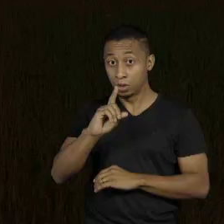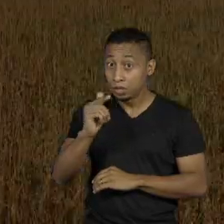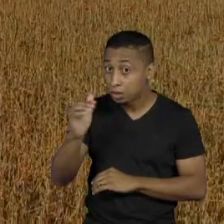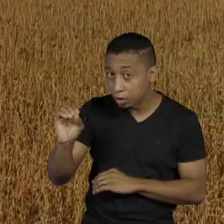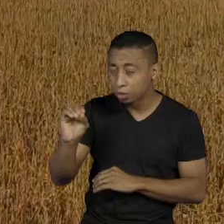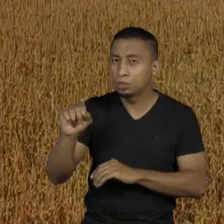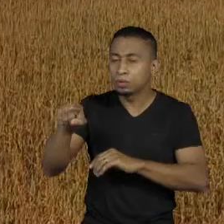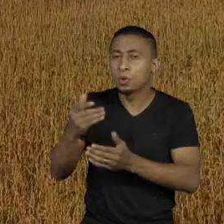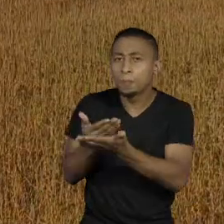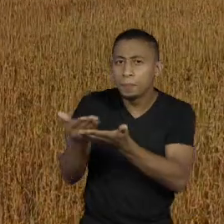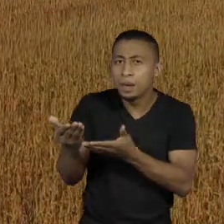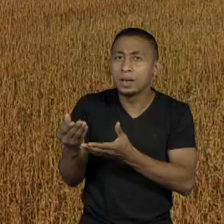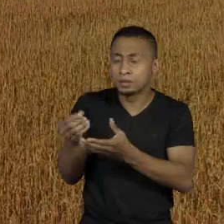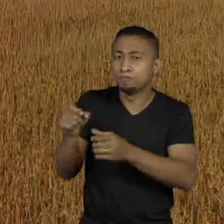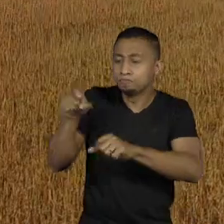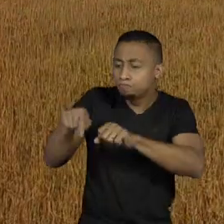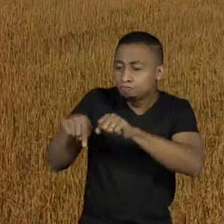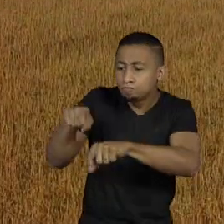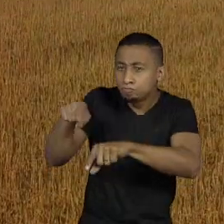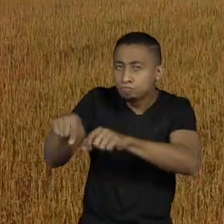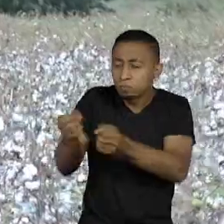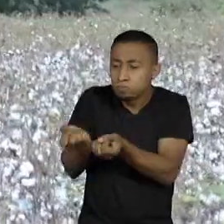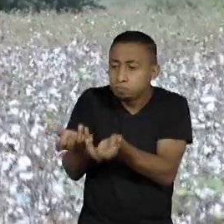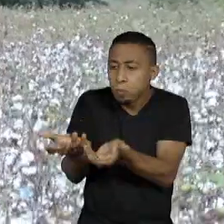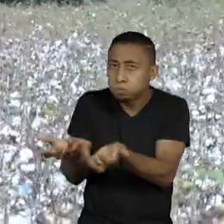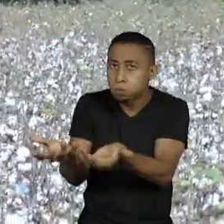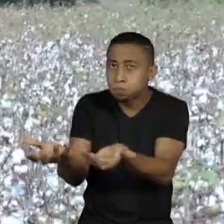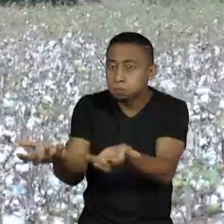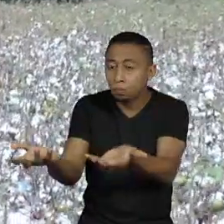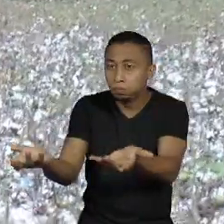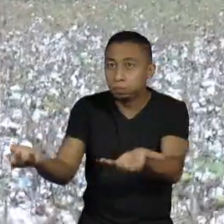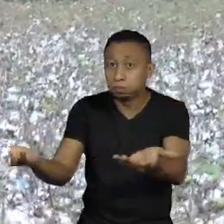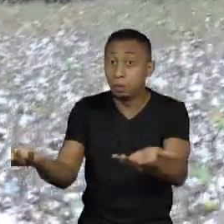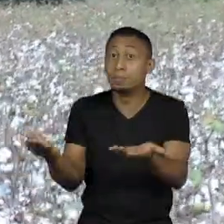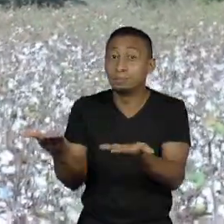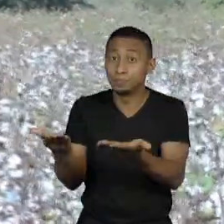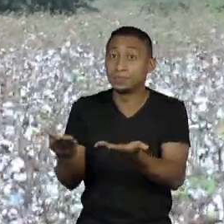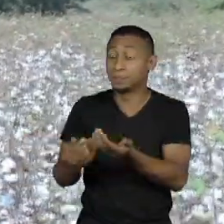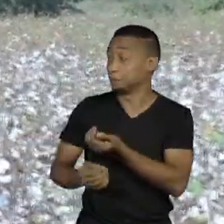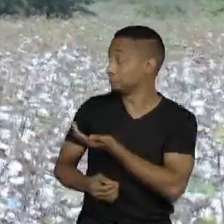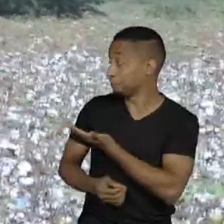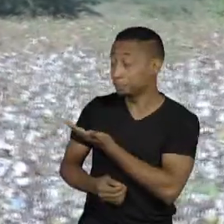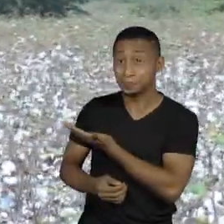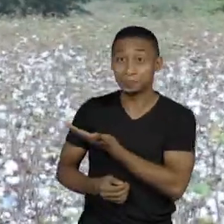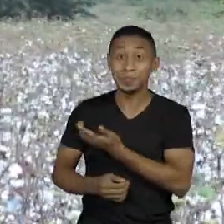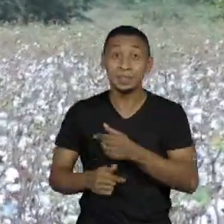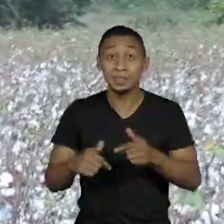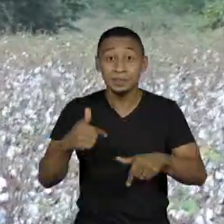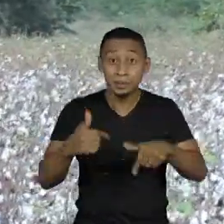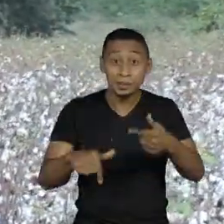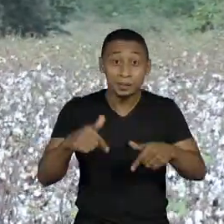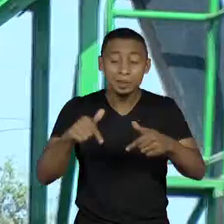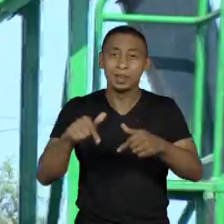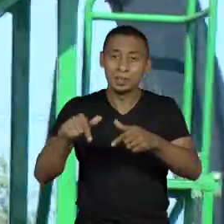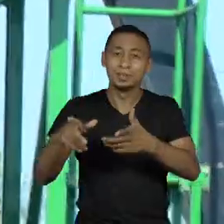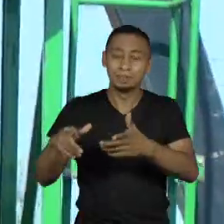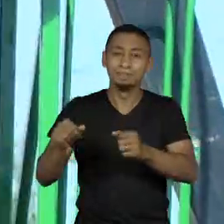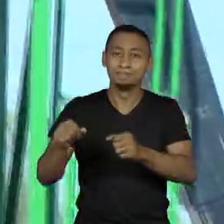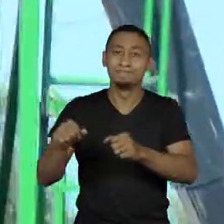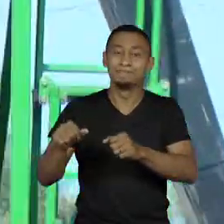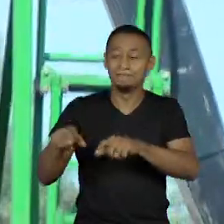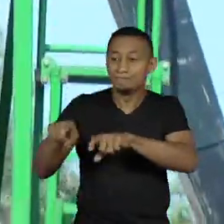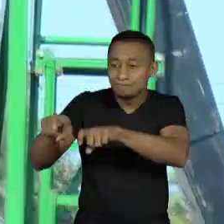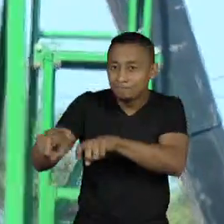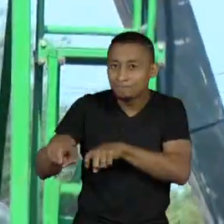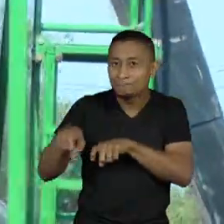plantação. Então, lá na plantação, eu tenho algumas condições, porque a gente trabalha com uma